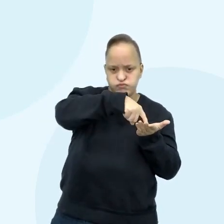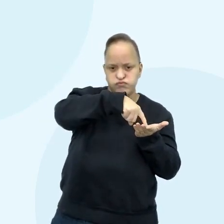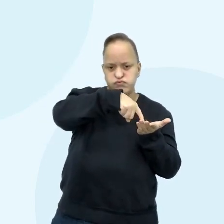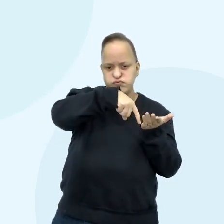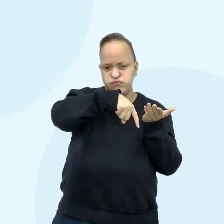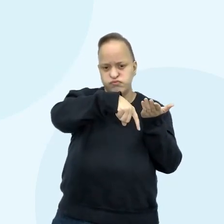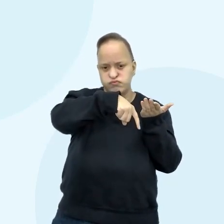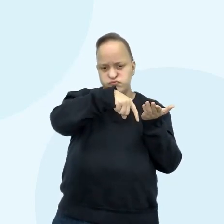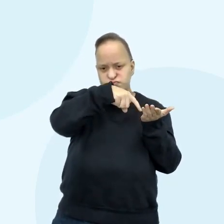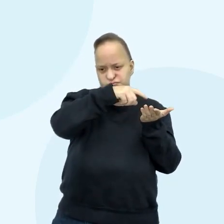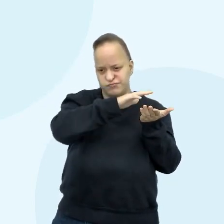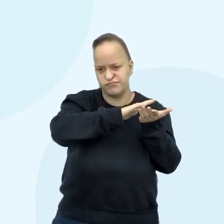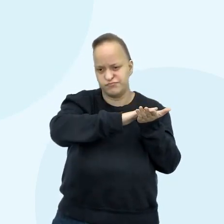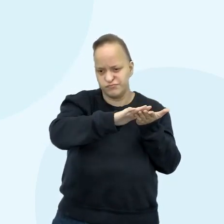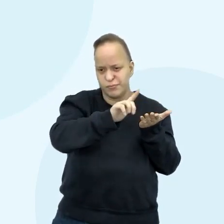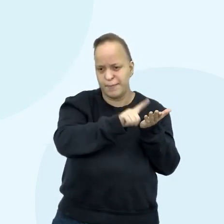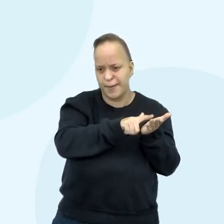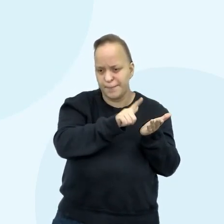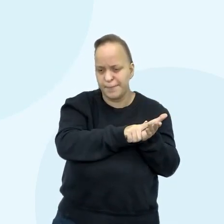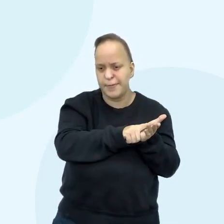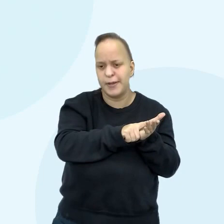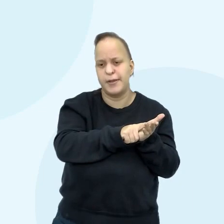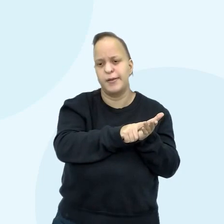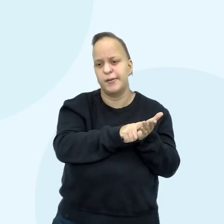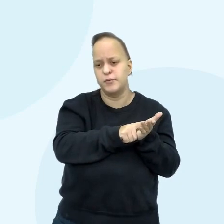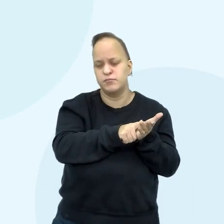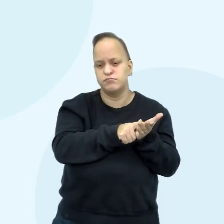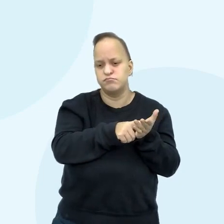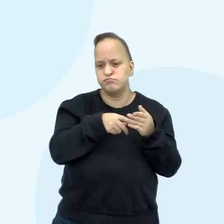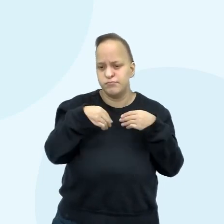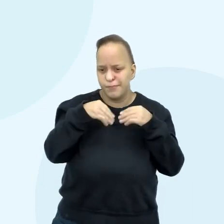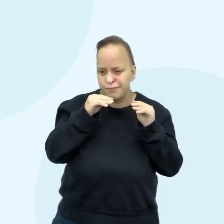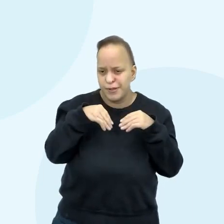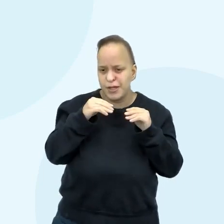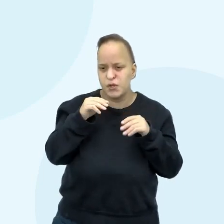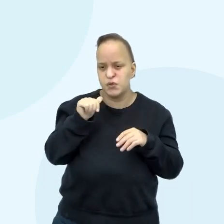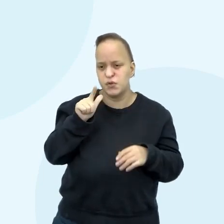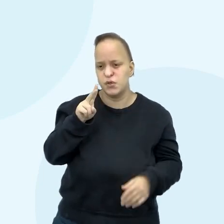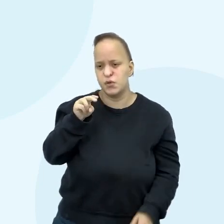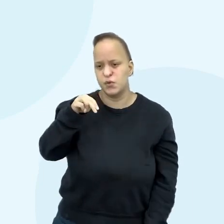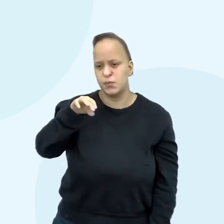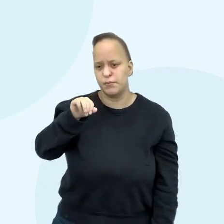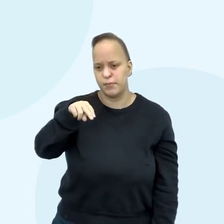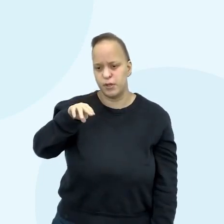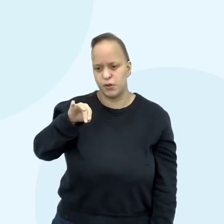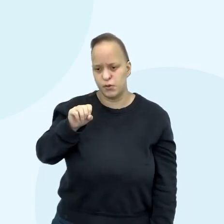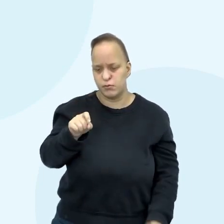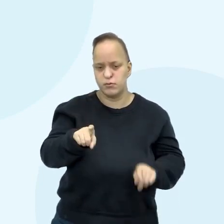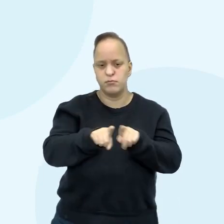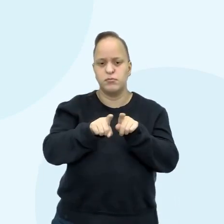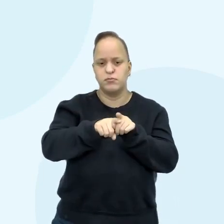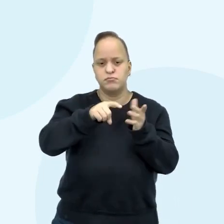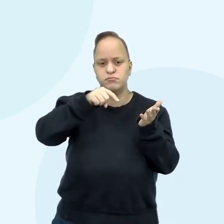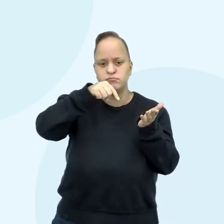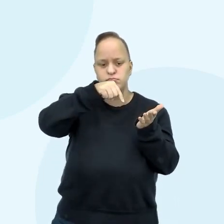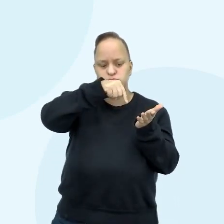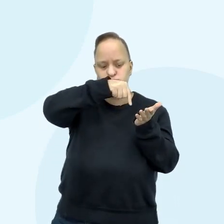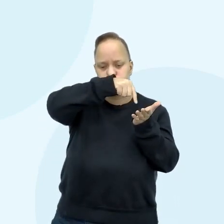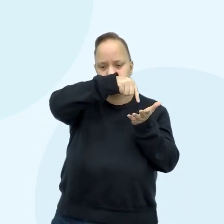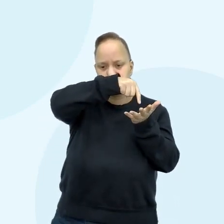em superfícies de alumínio ou plástico, né? E já a gama, ela consegue até